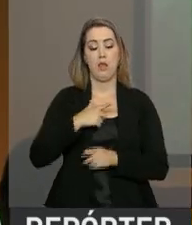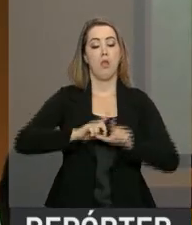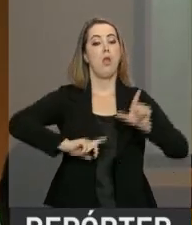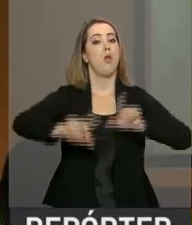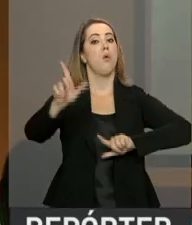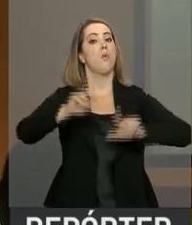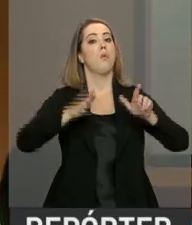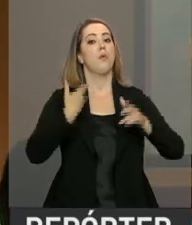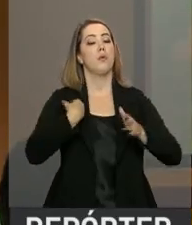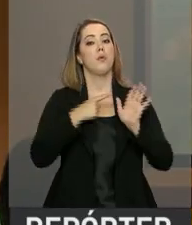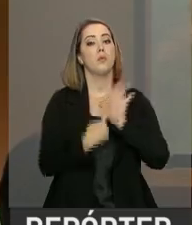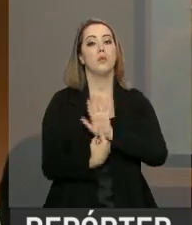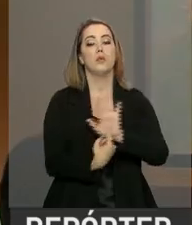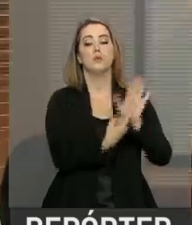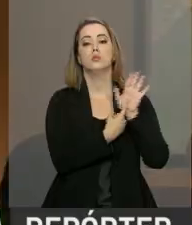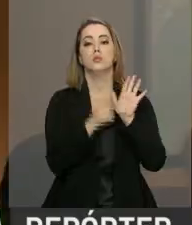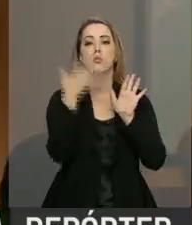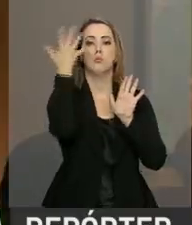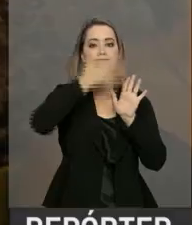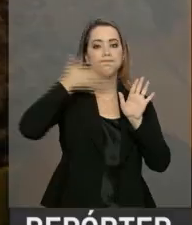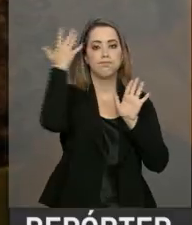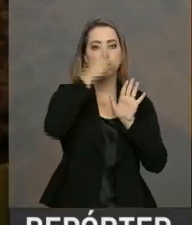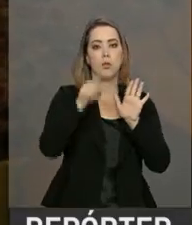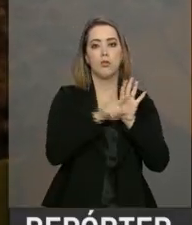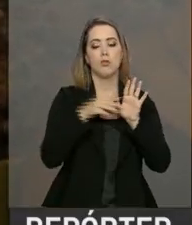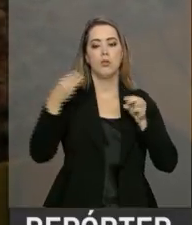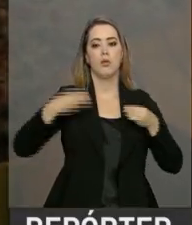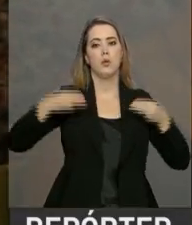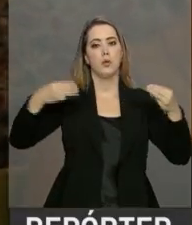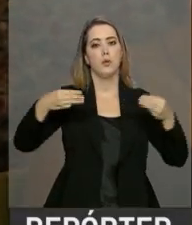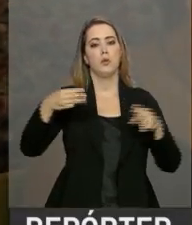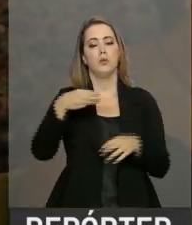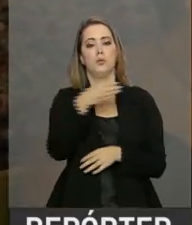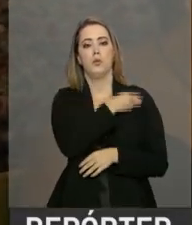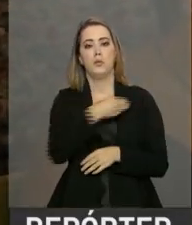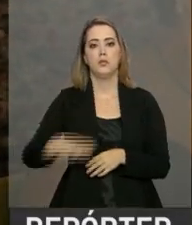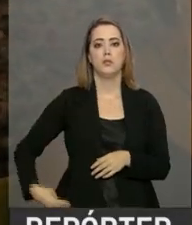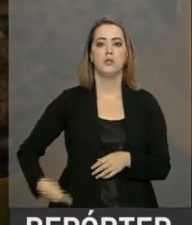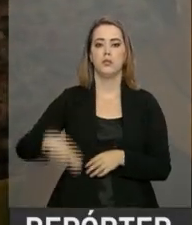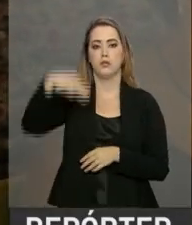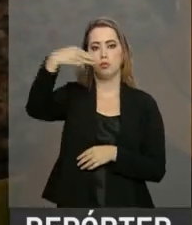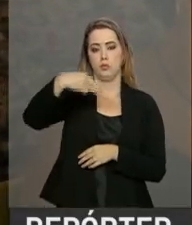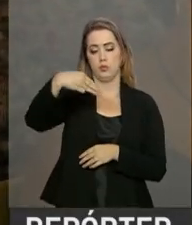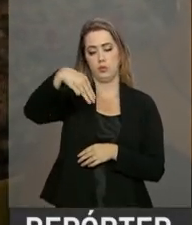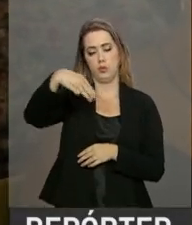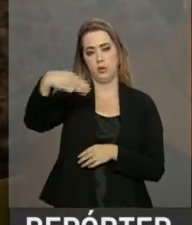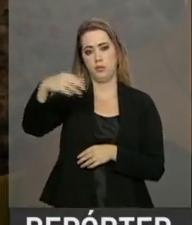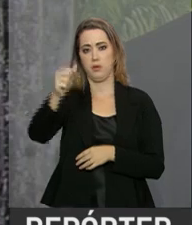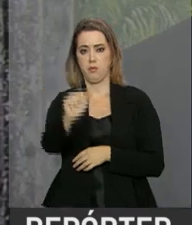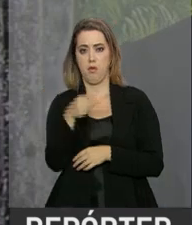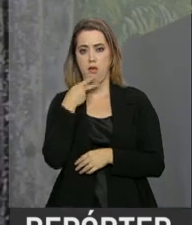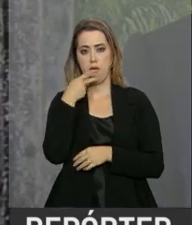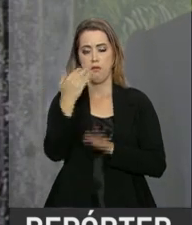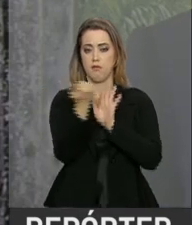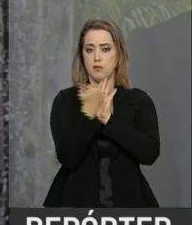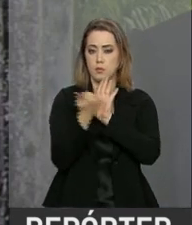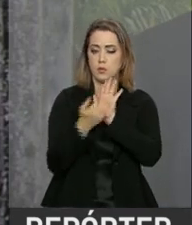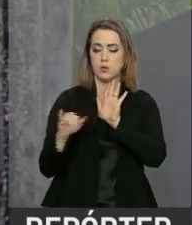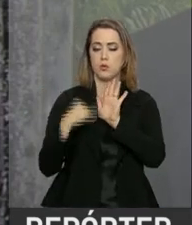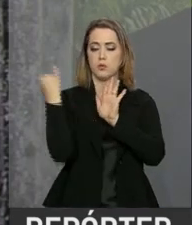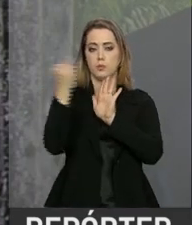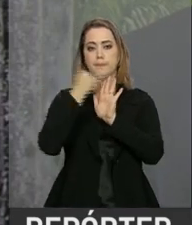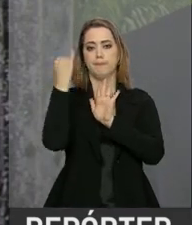maior complexo de corais do Atlântico Sul o ministro do Meio amb ente sarnei filho falou sobre o projeto e sobre a